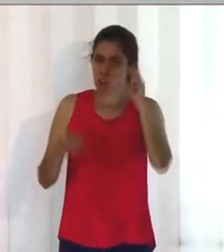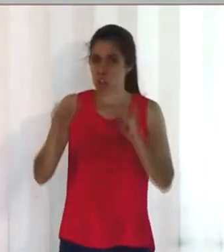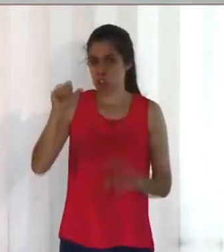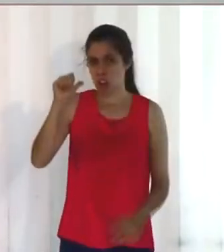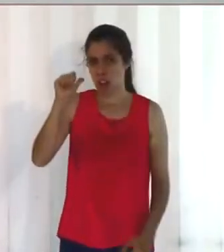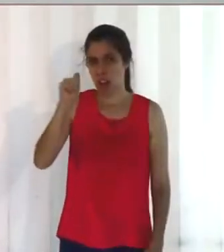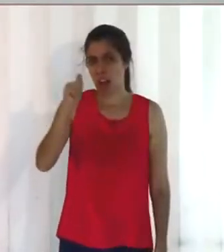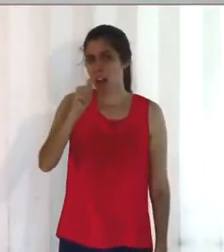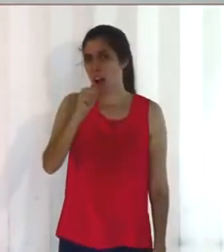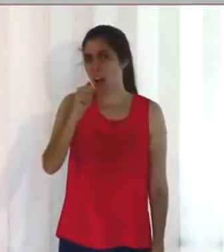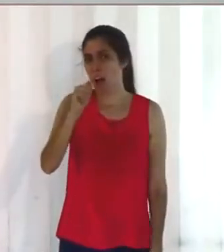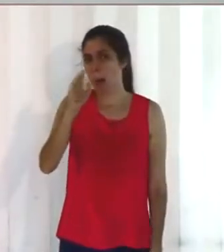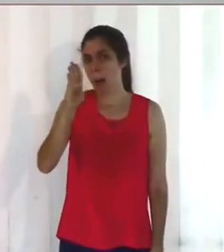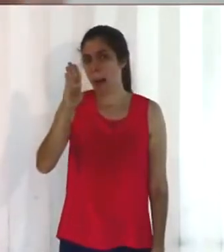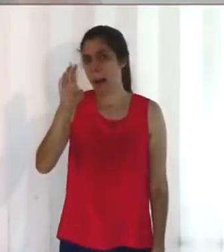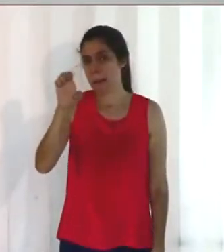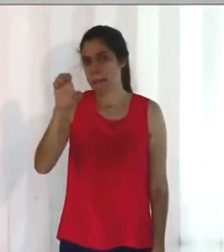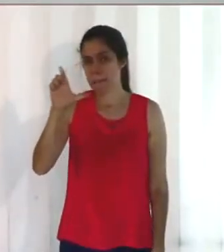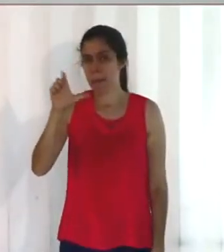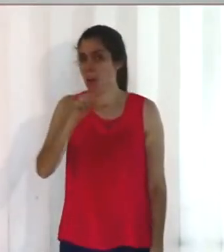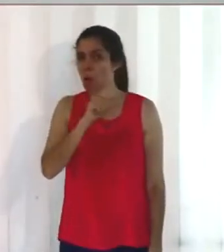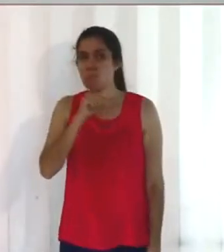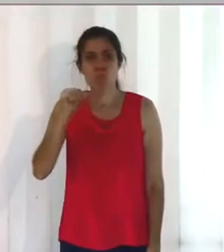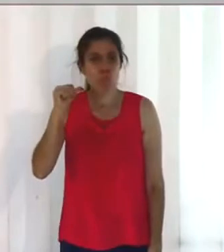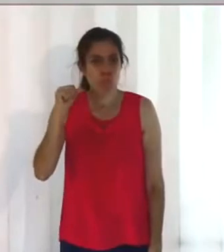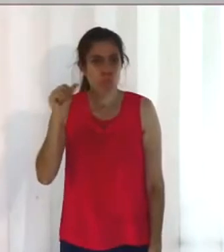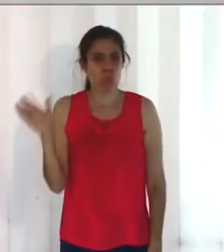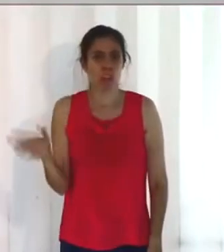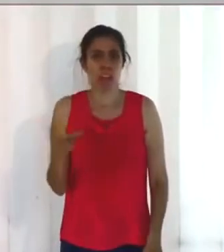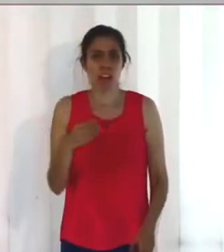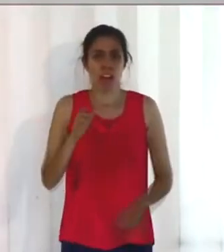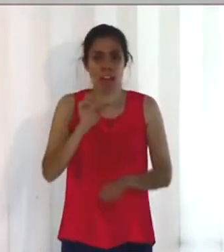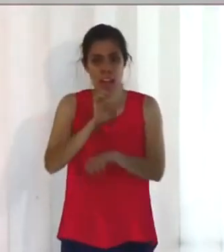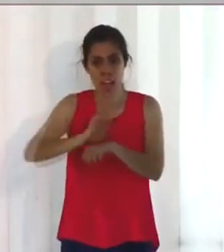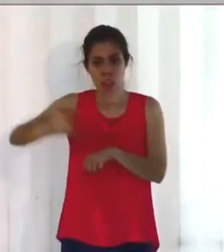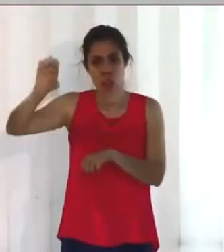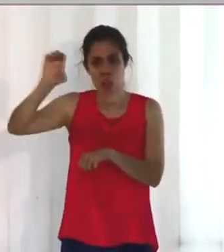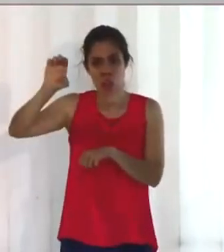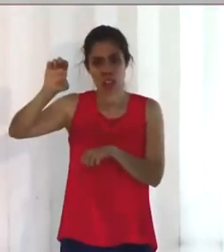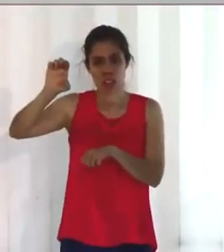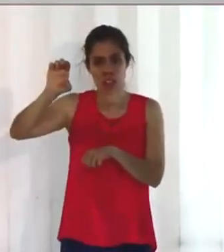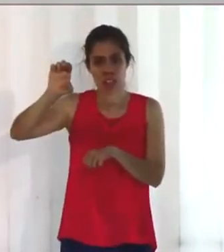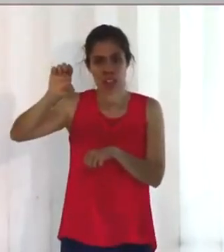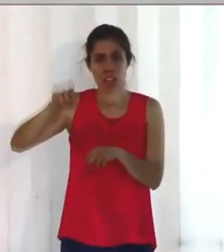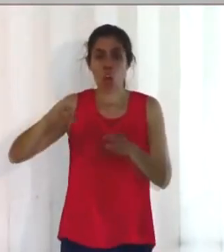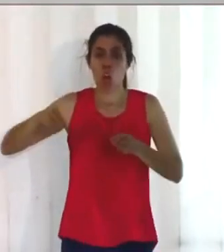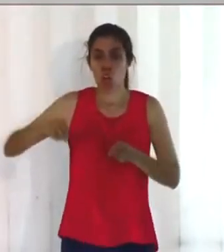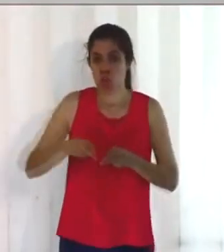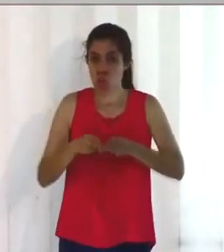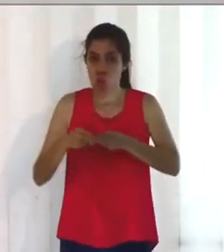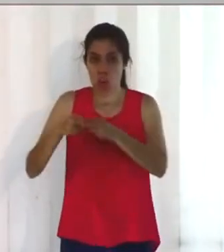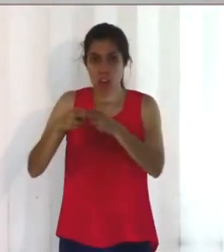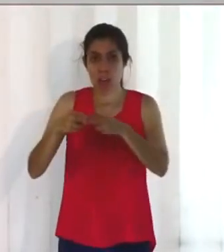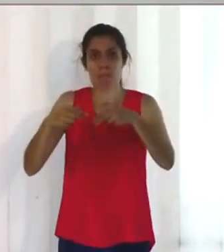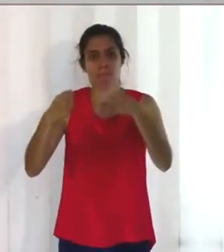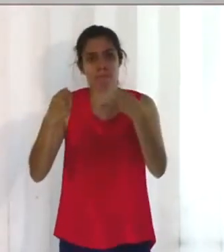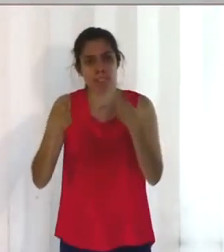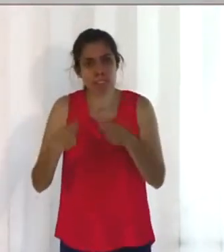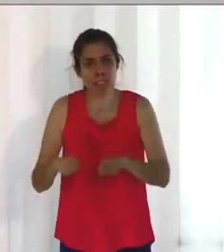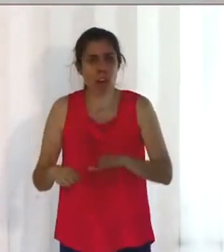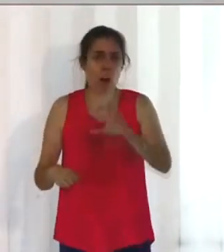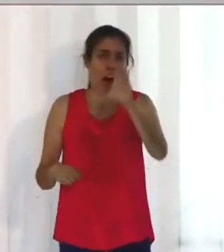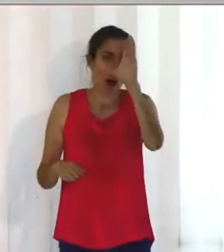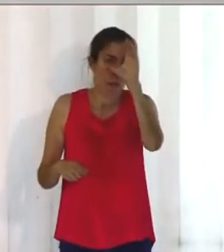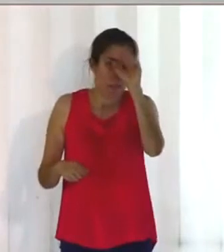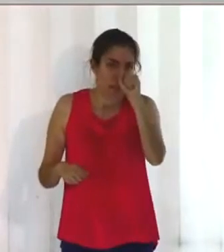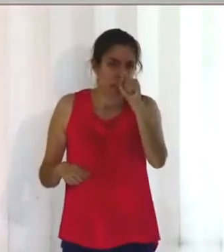envolvermos de maneira consagrativa ao Senhor. O que o Senhor está tendo de nós nesses dias? Tem